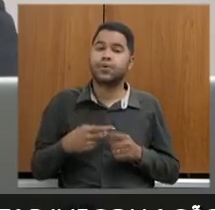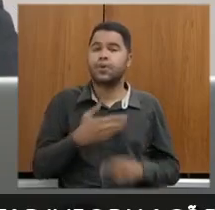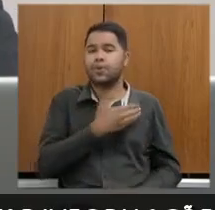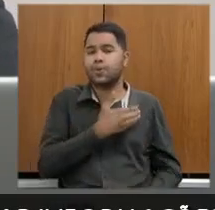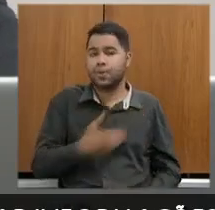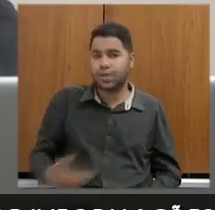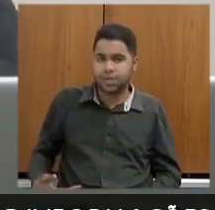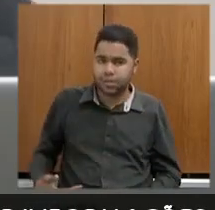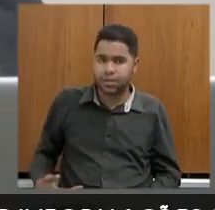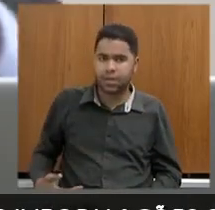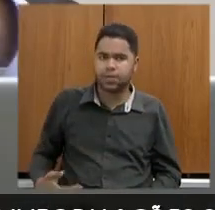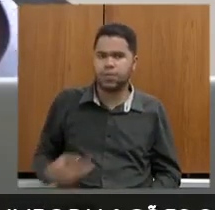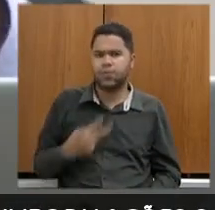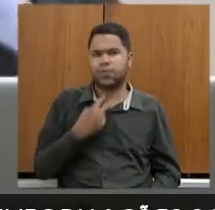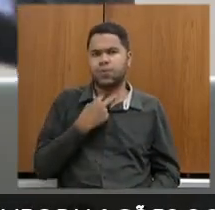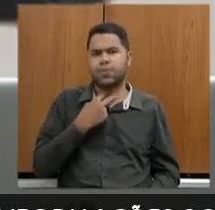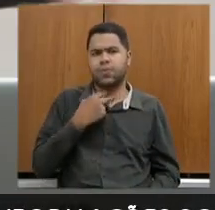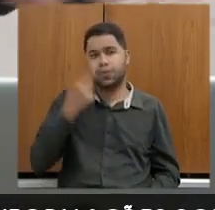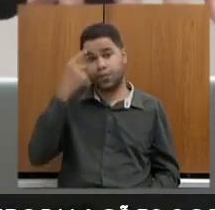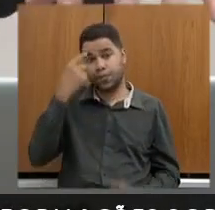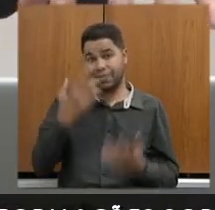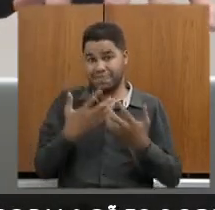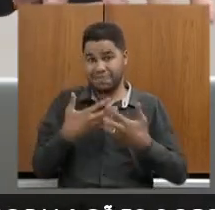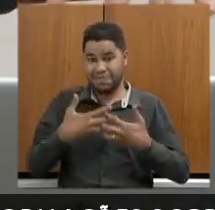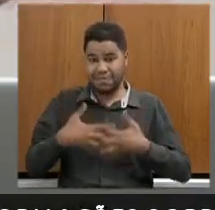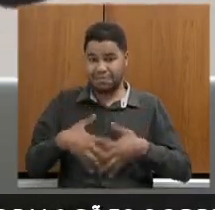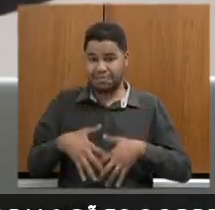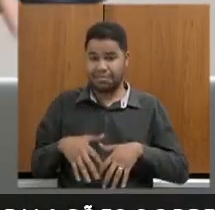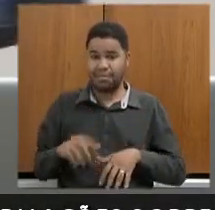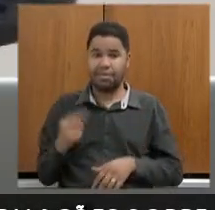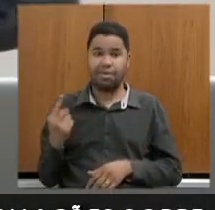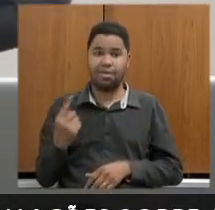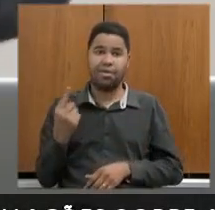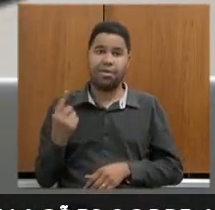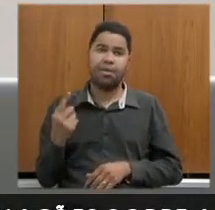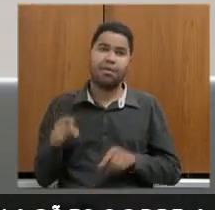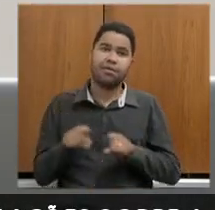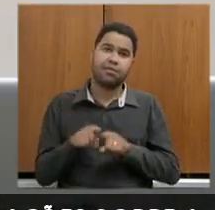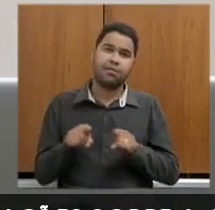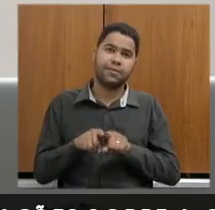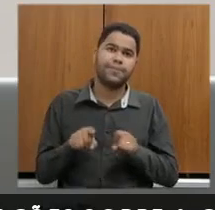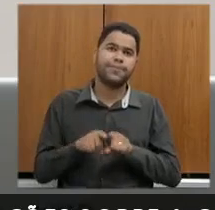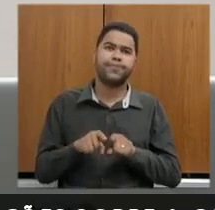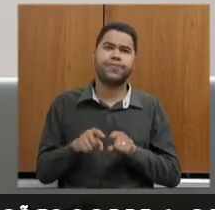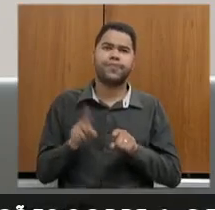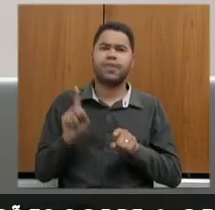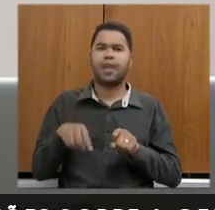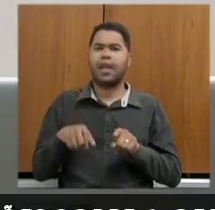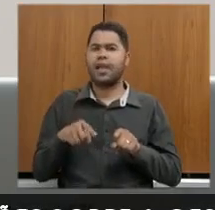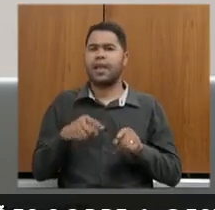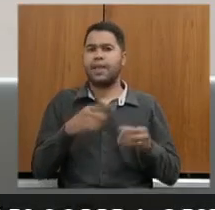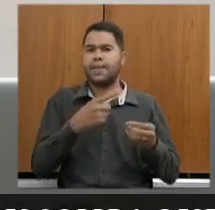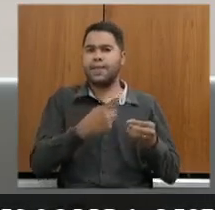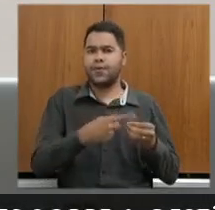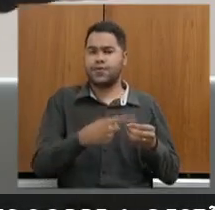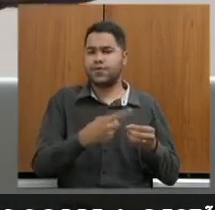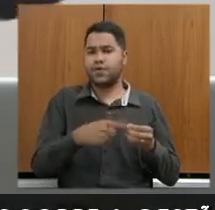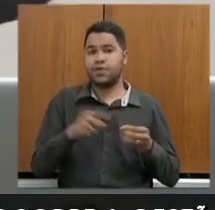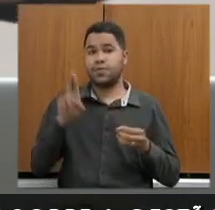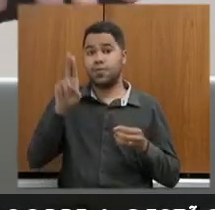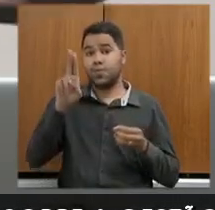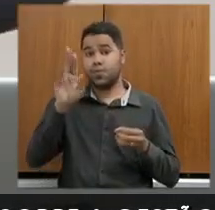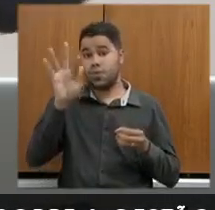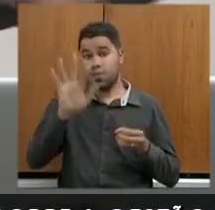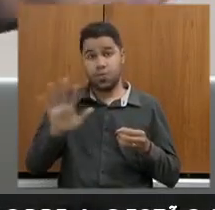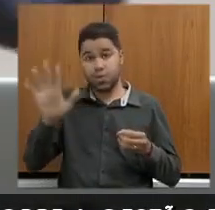estado ele não pode pensar de forma isolada é o mesmo em ti nós não tô tratando de município União então